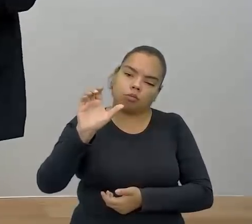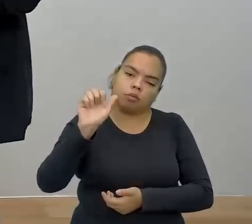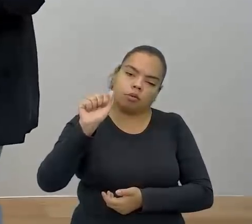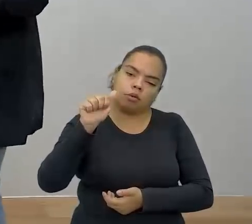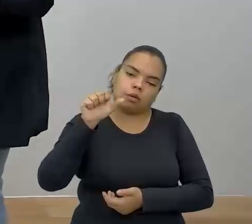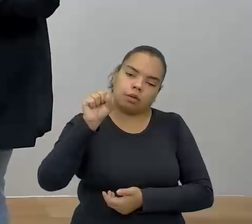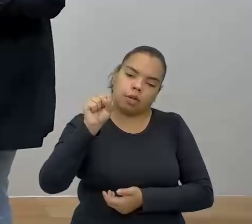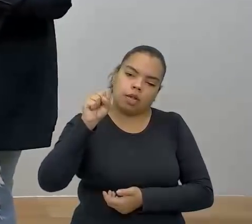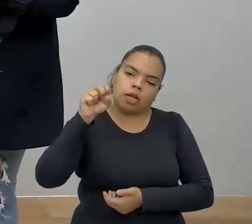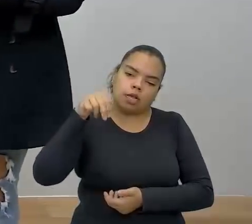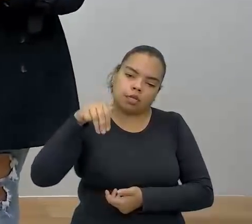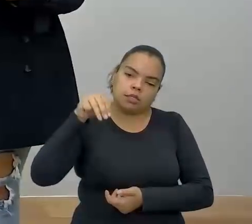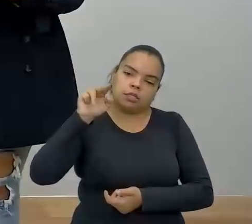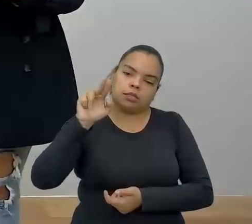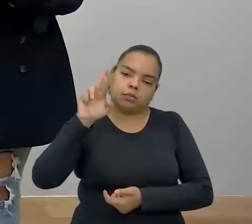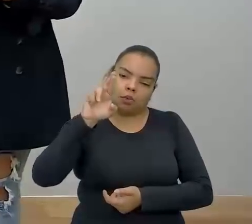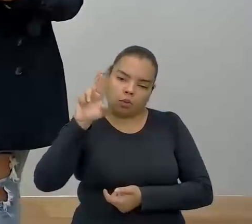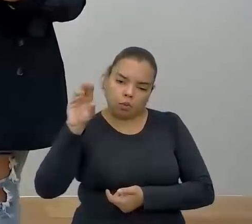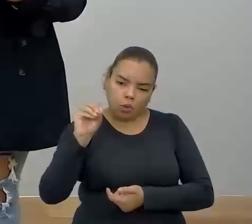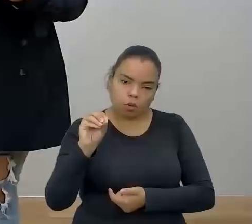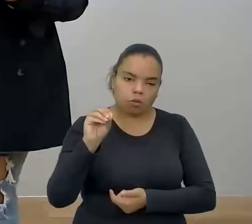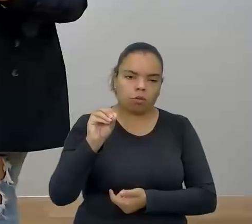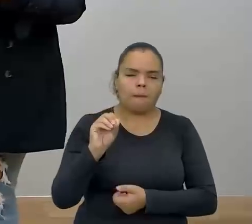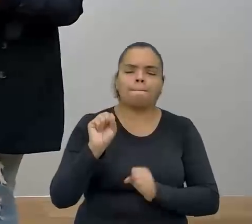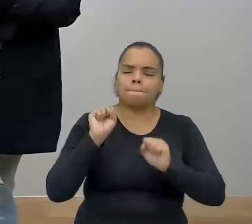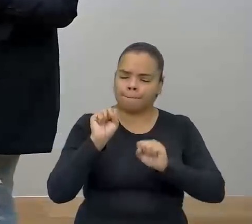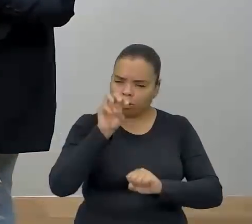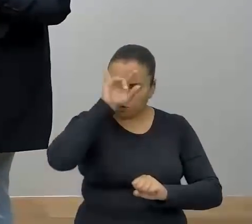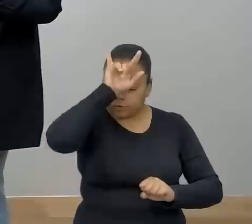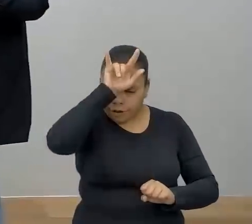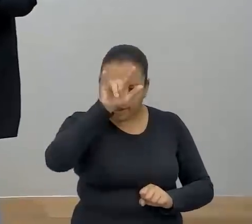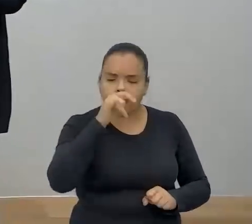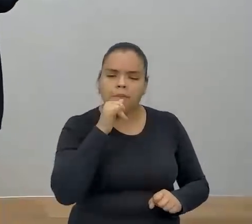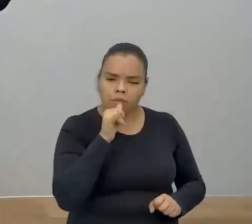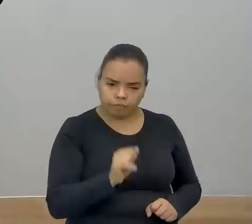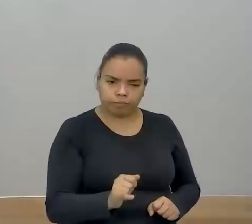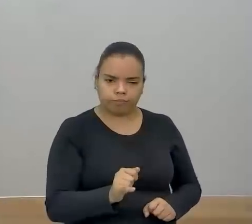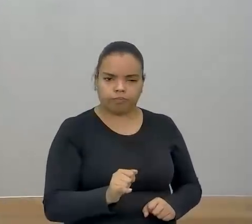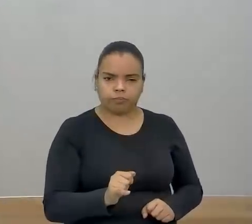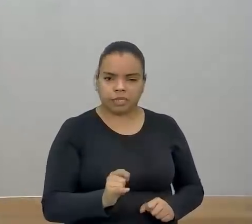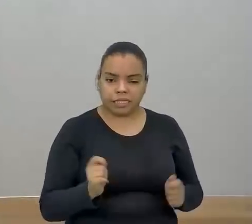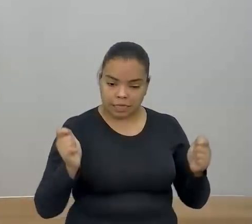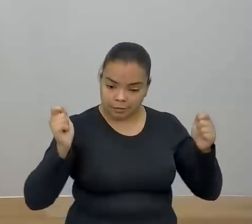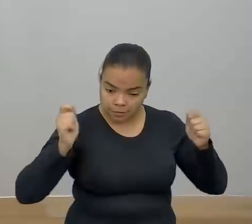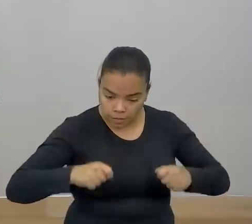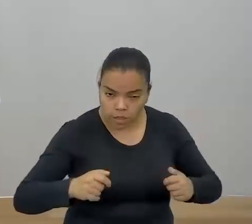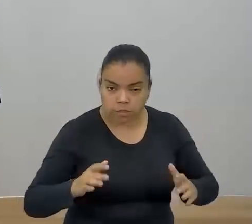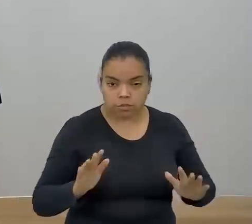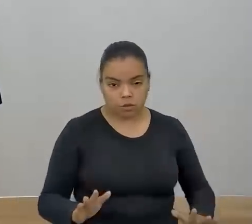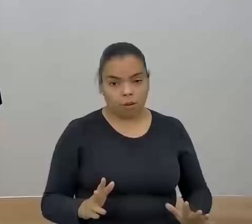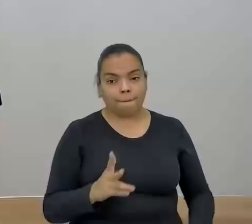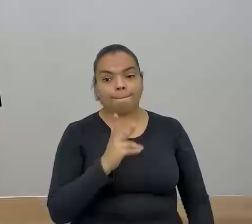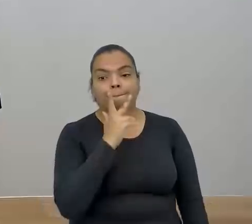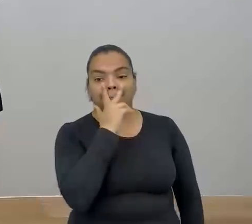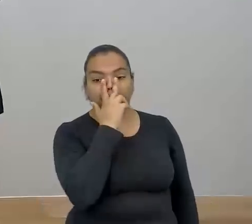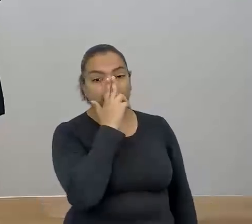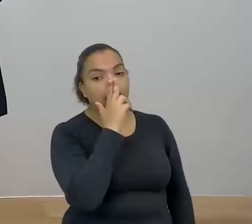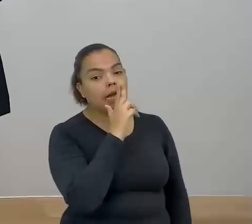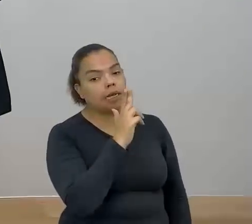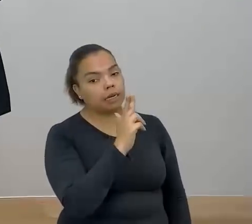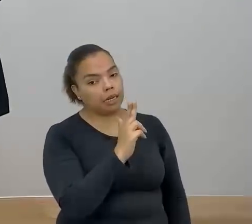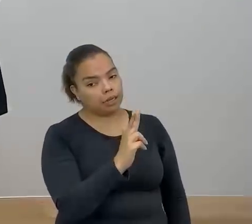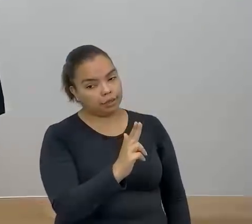Débora? Posso dizer que traiu, que não traiu? Eu posso fazer uma afirmação? Parece, já que depois